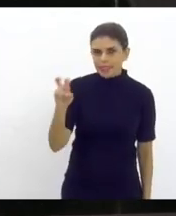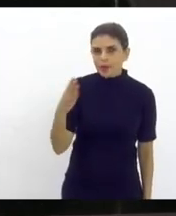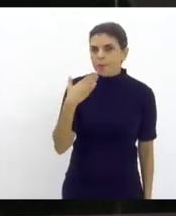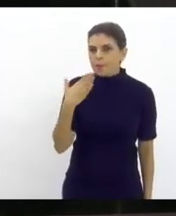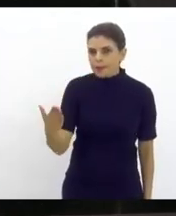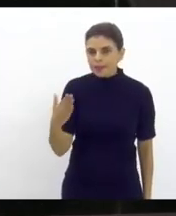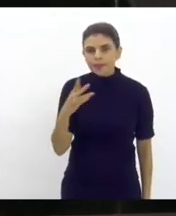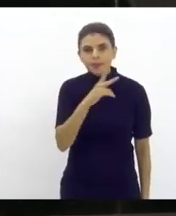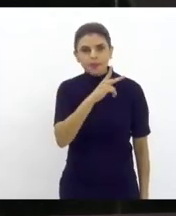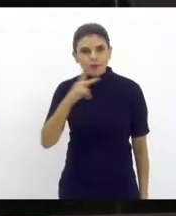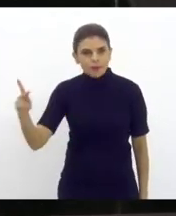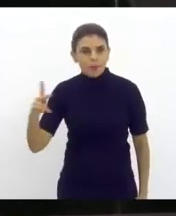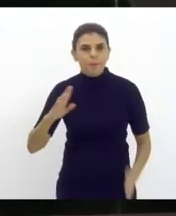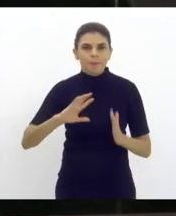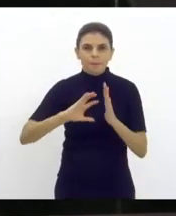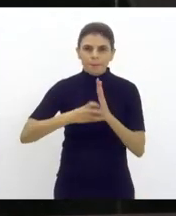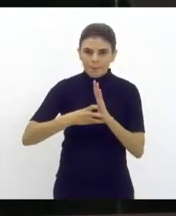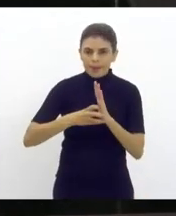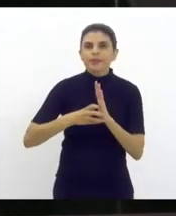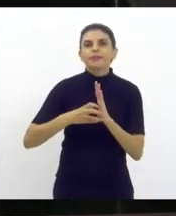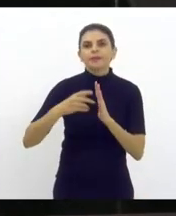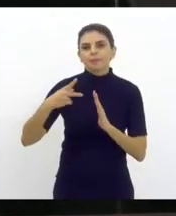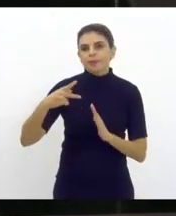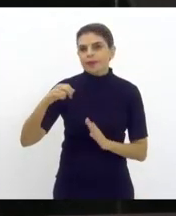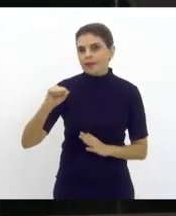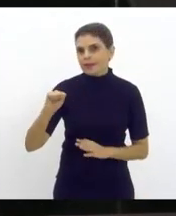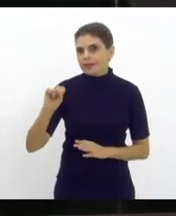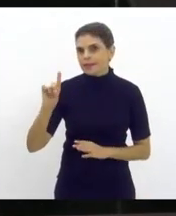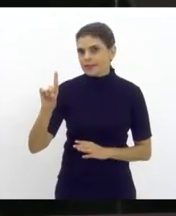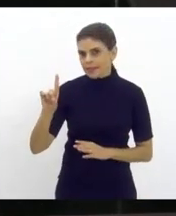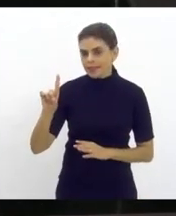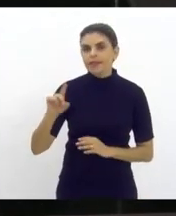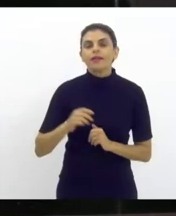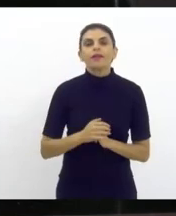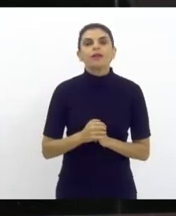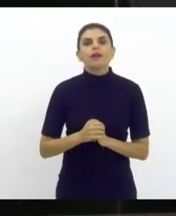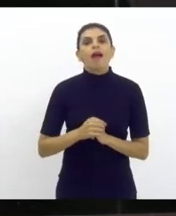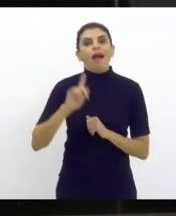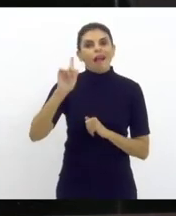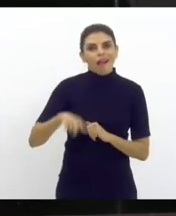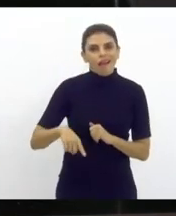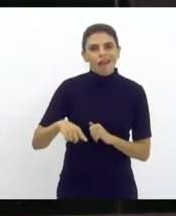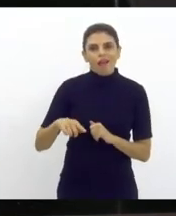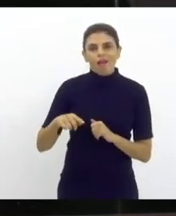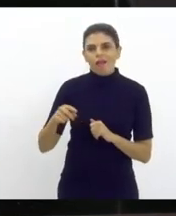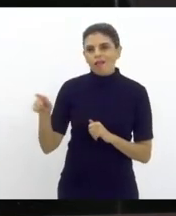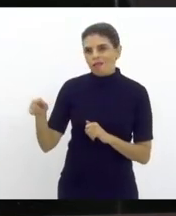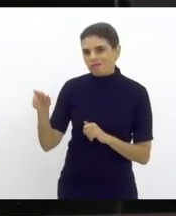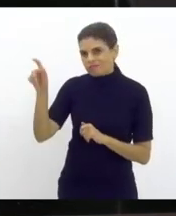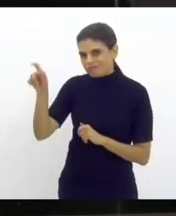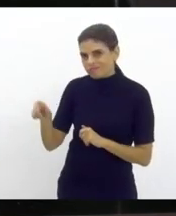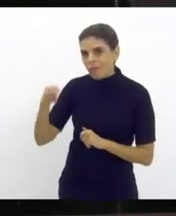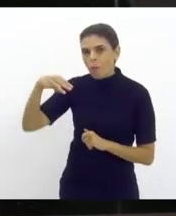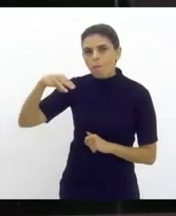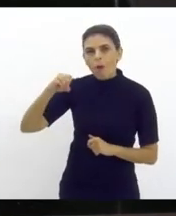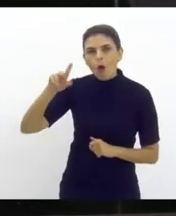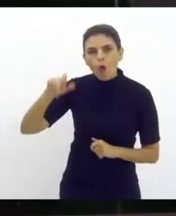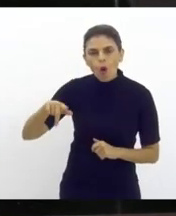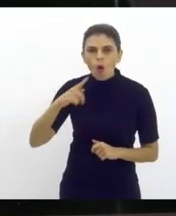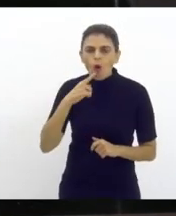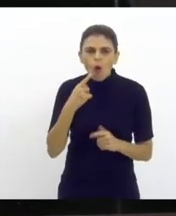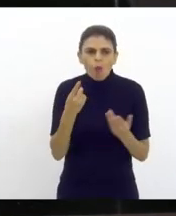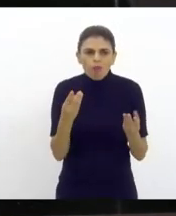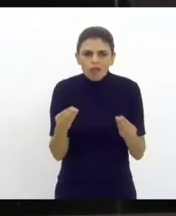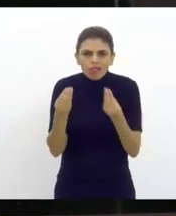PSB pelo Molon e algumas instituições para diminuir a letalidade como é que se diminui letalidade